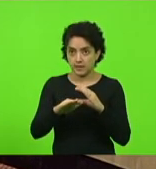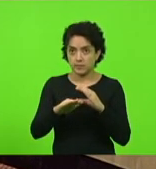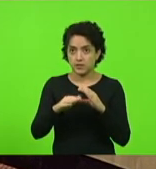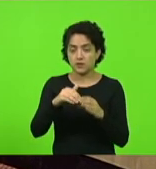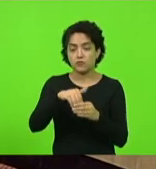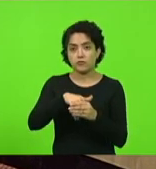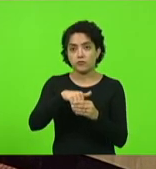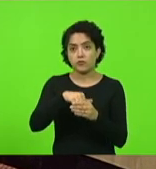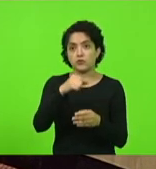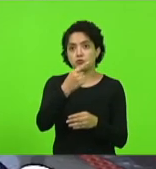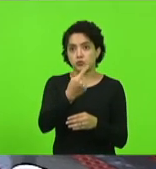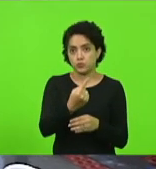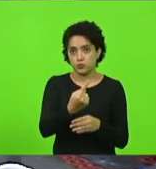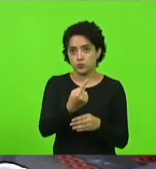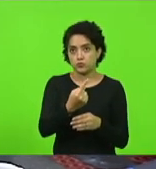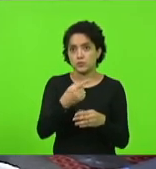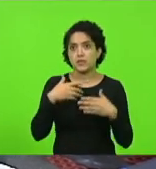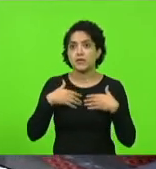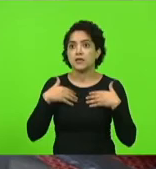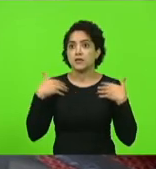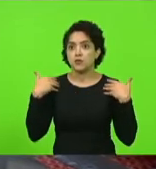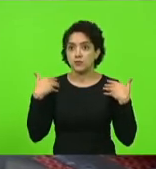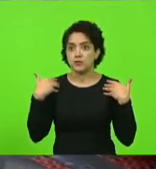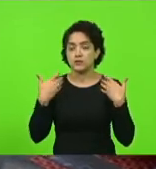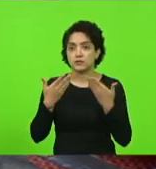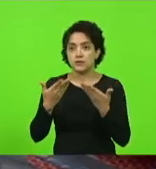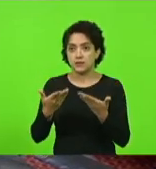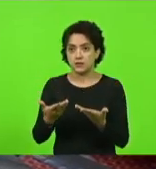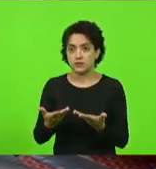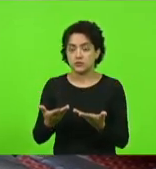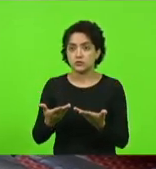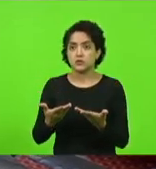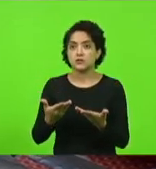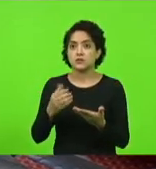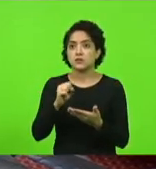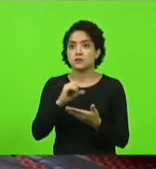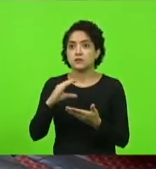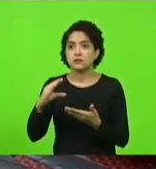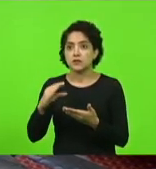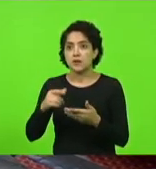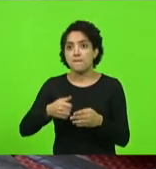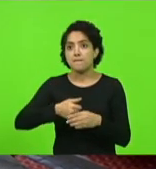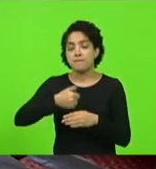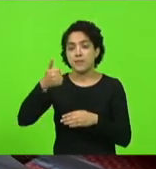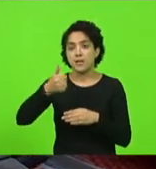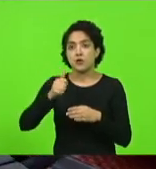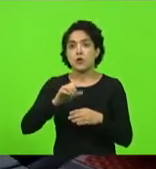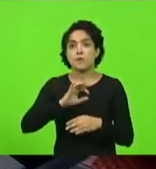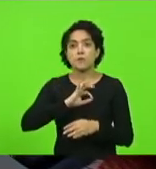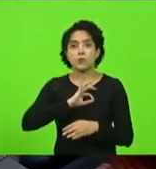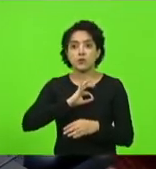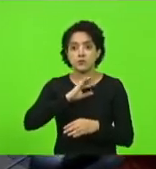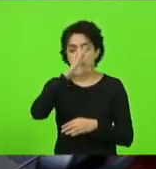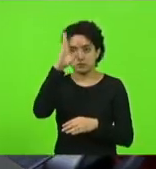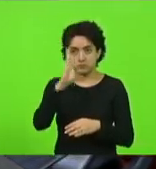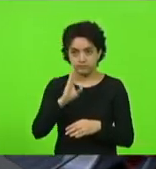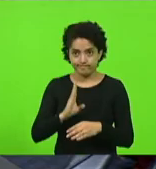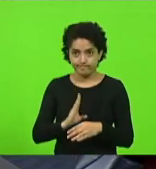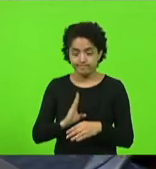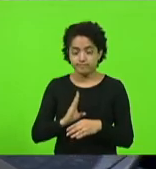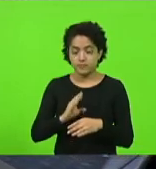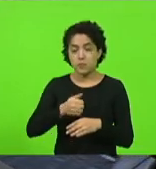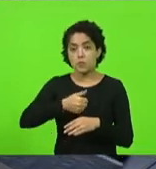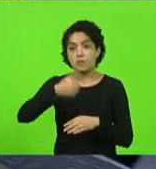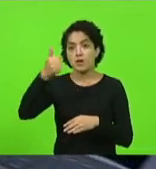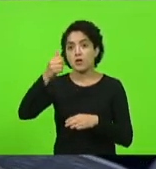1, até em homenagem à Santa Catarina, que tem a melhor polícia do Brasil, e também temos o melhor